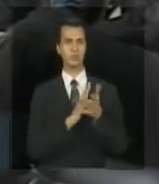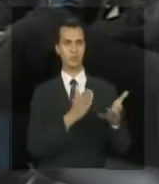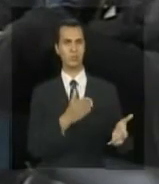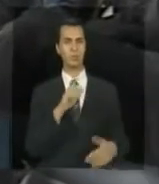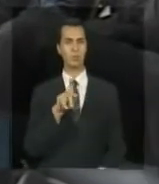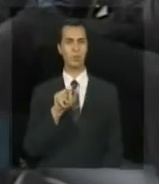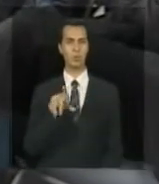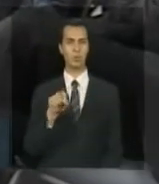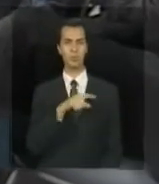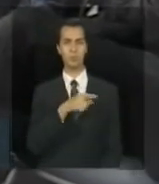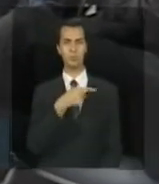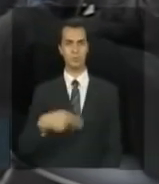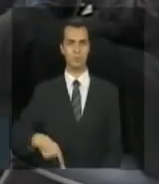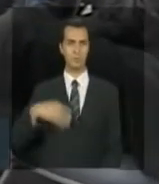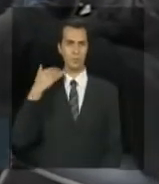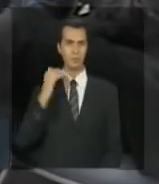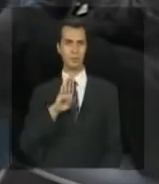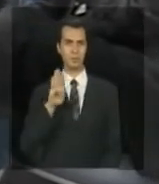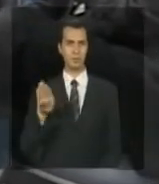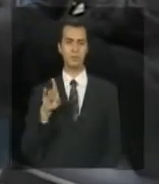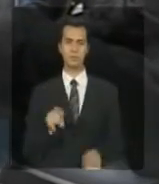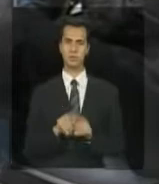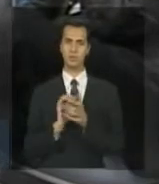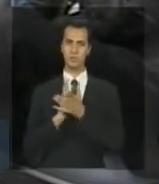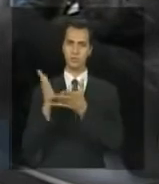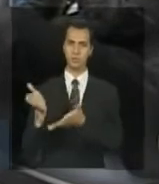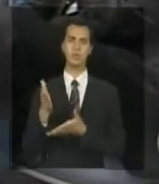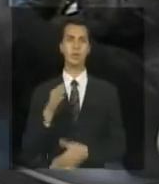Brasil eu tô Raul